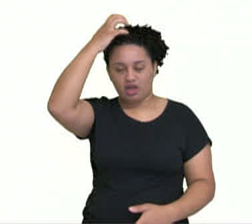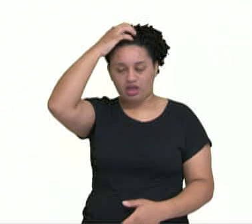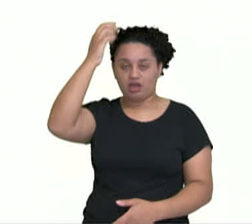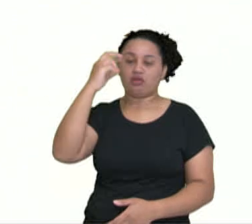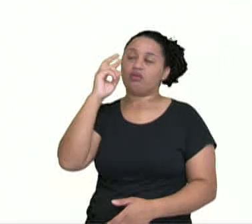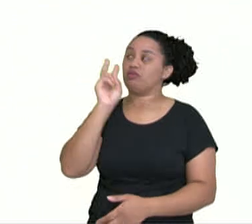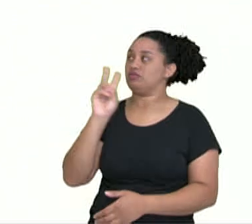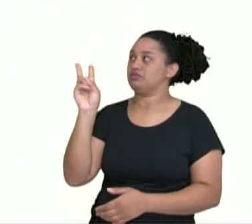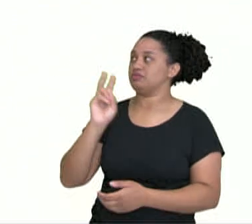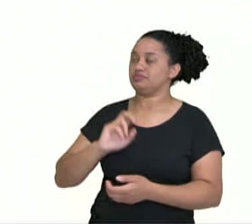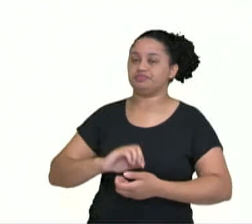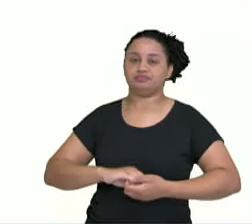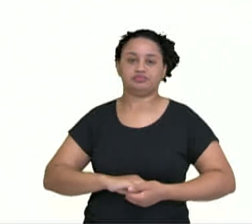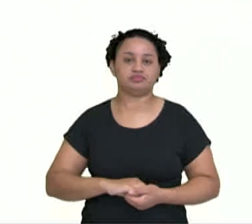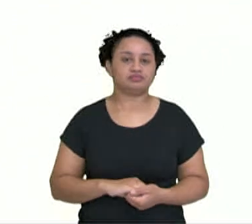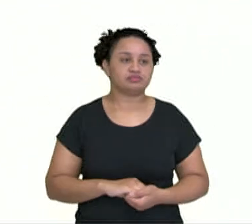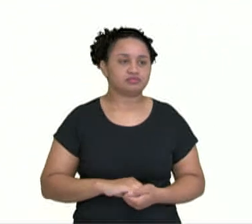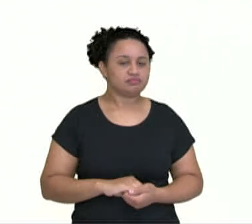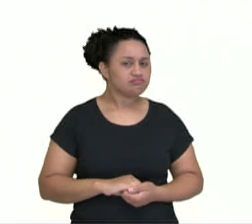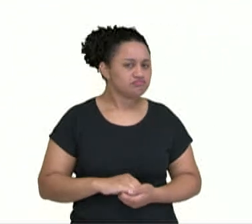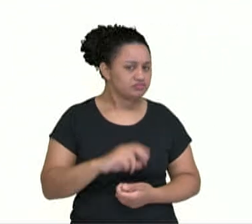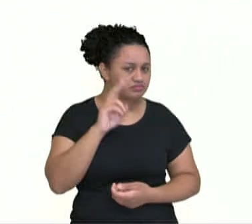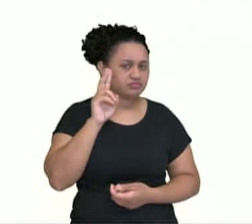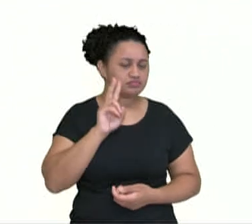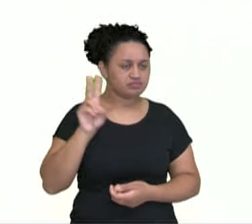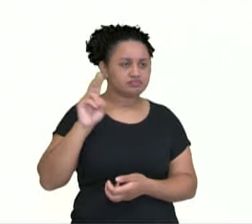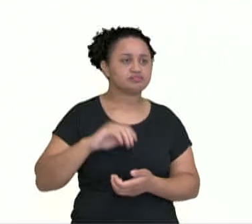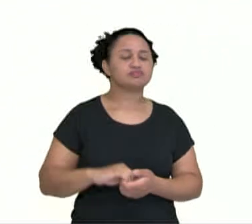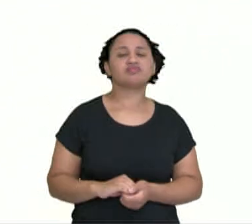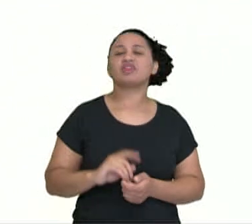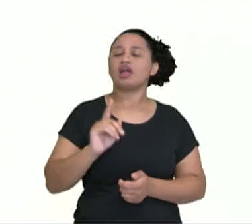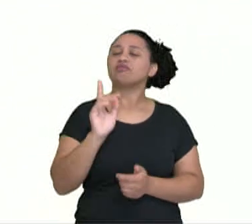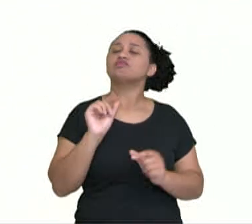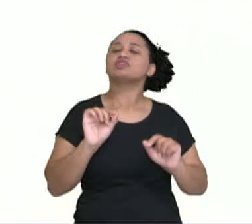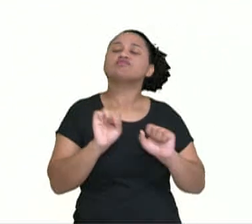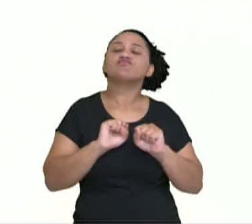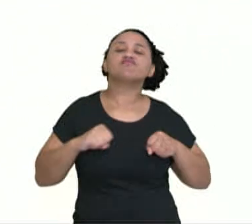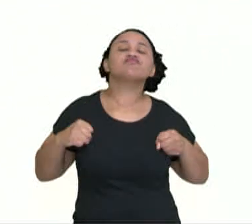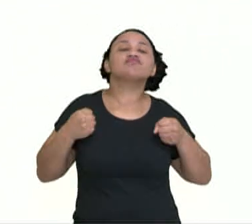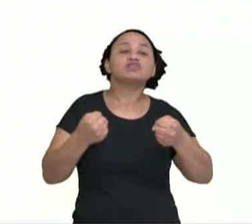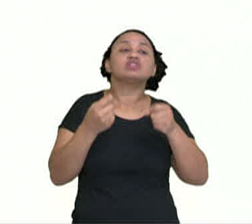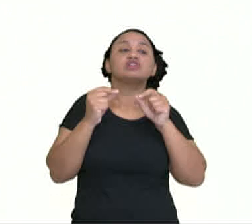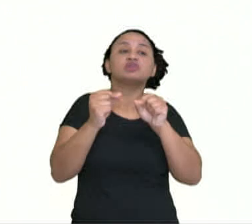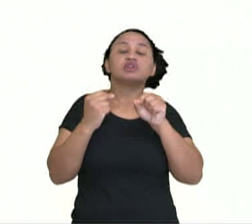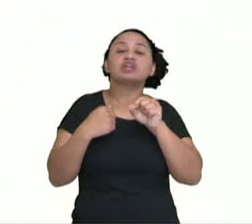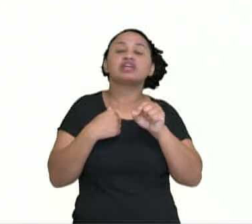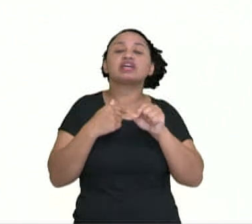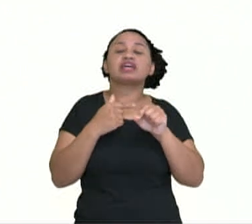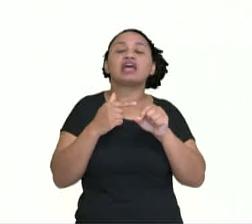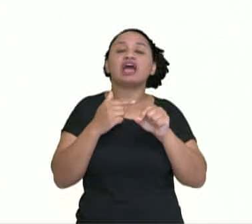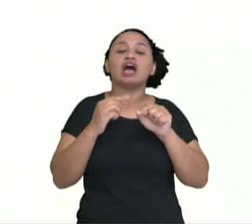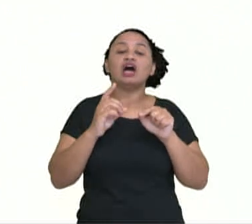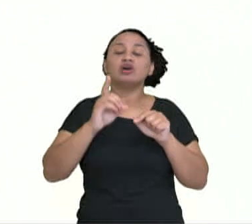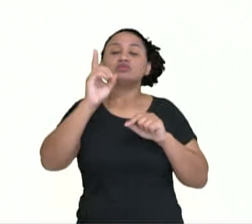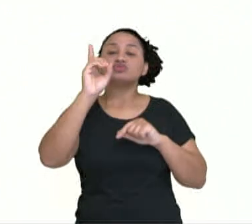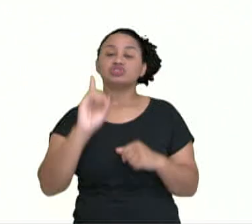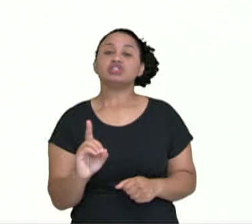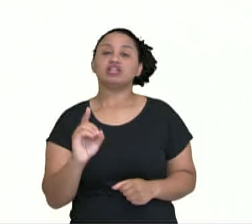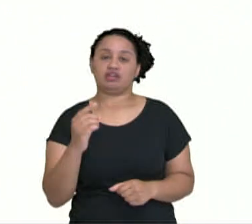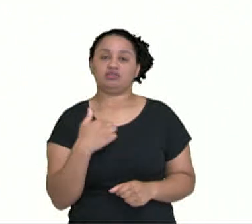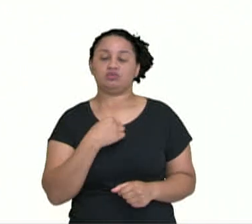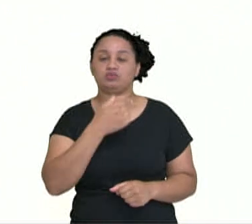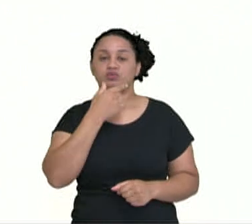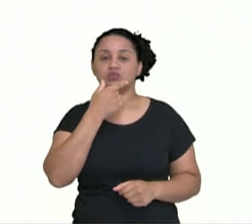do parlamento, o Carlos II, ele vai defender o direito divino dos reis, ou seja, ele